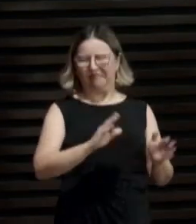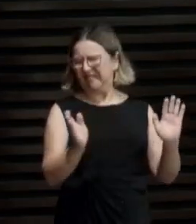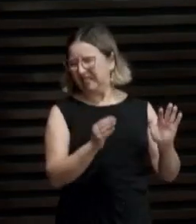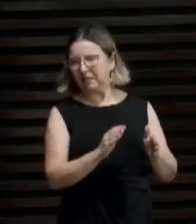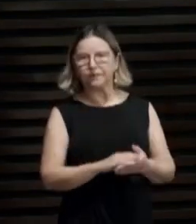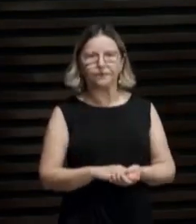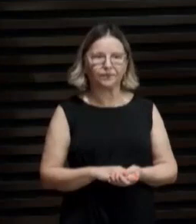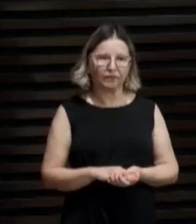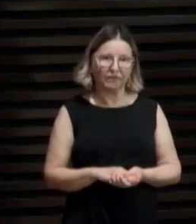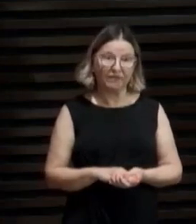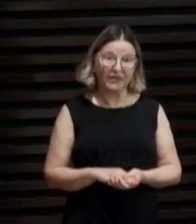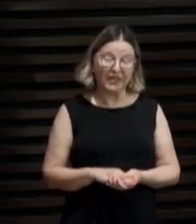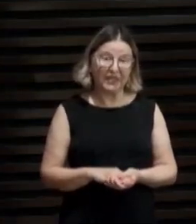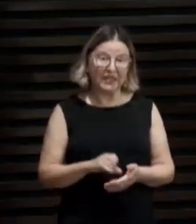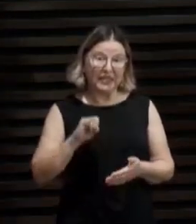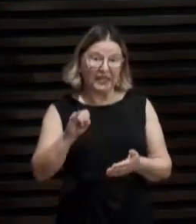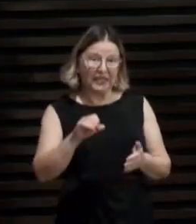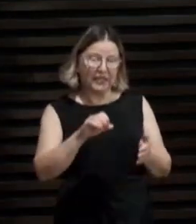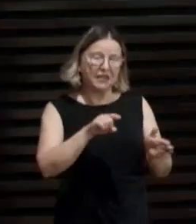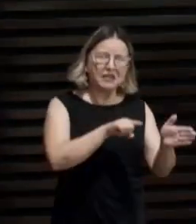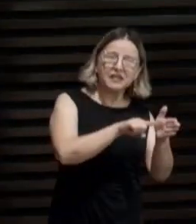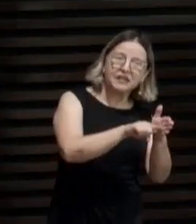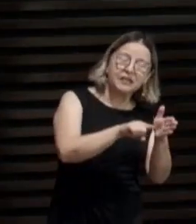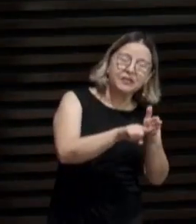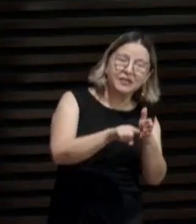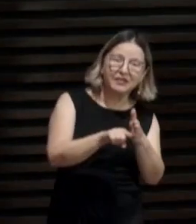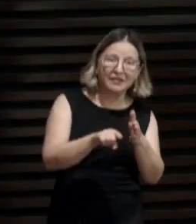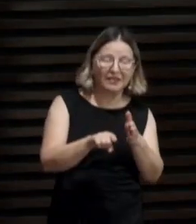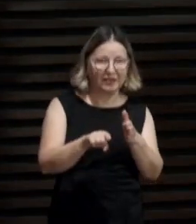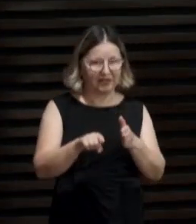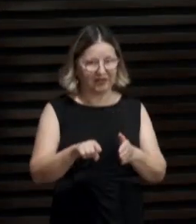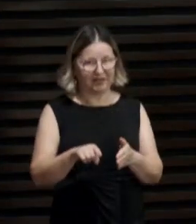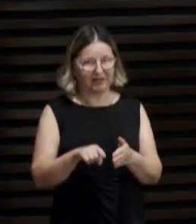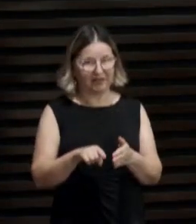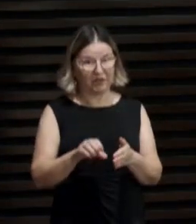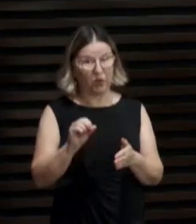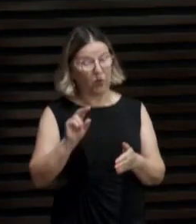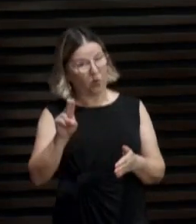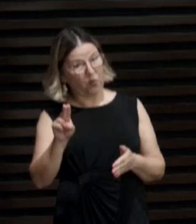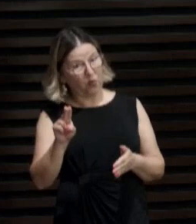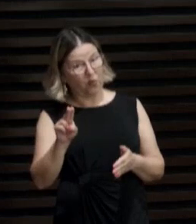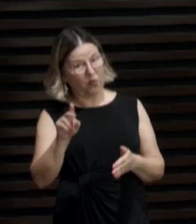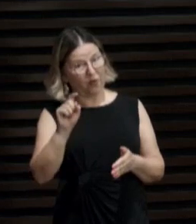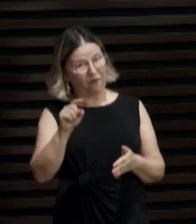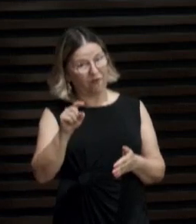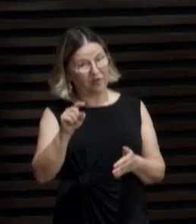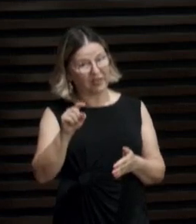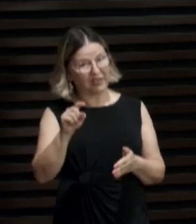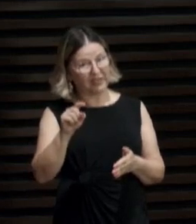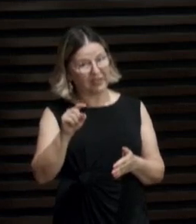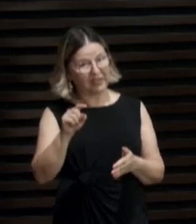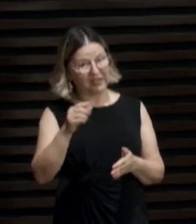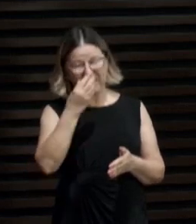Quando você for questionado, ou você se entrega, você negue a Jesus Cristo